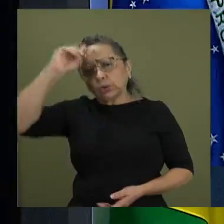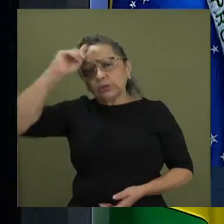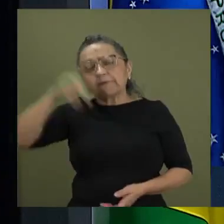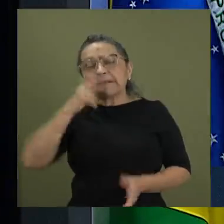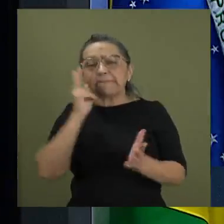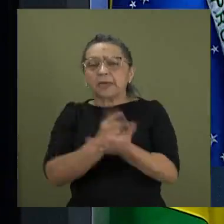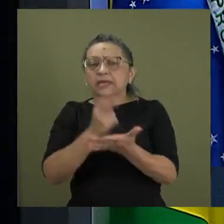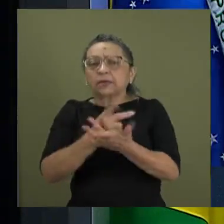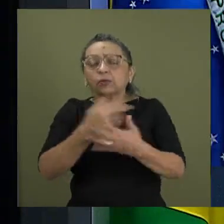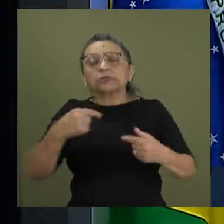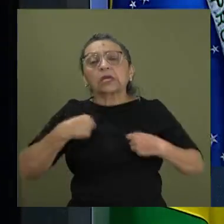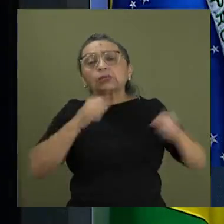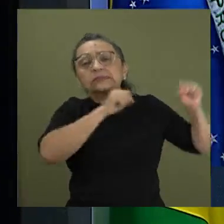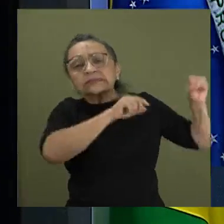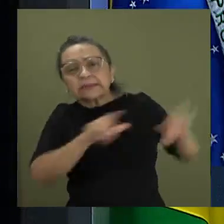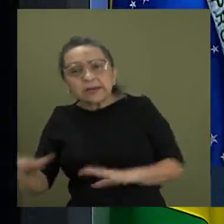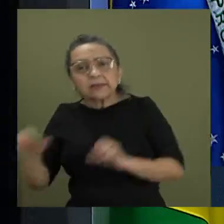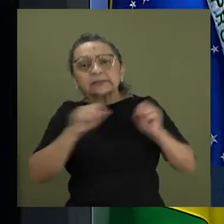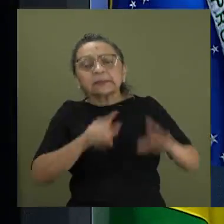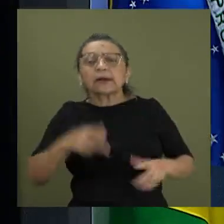Eu falo semanalmente